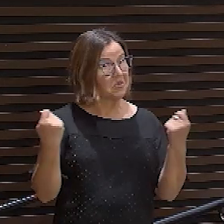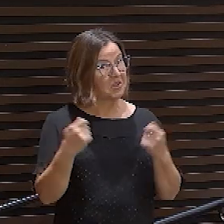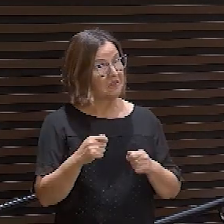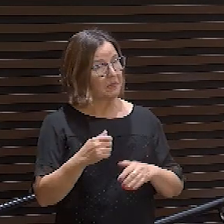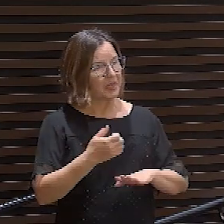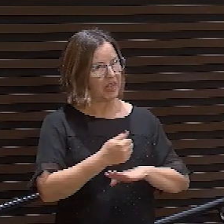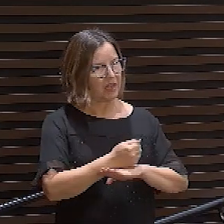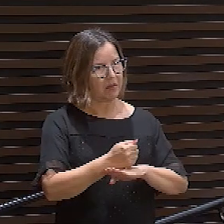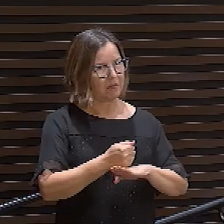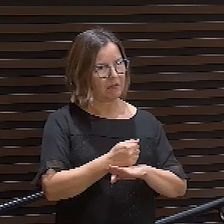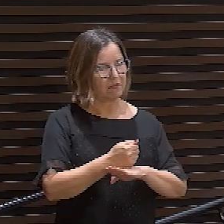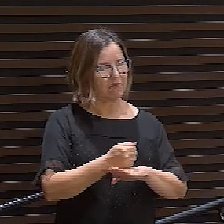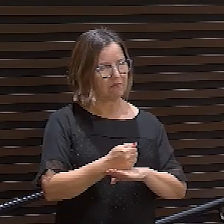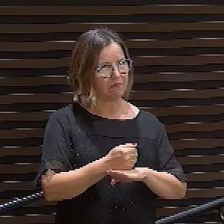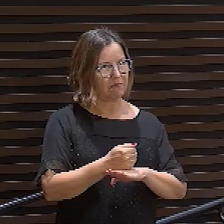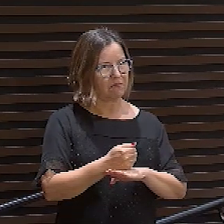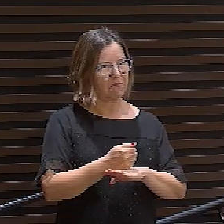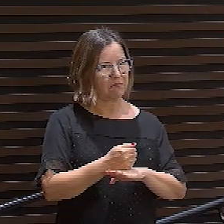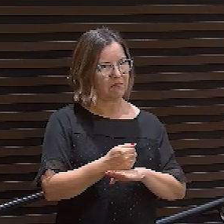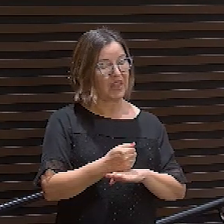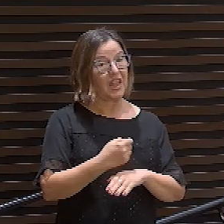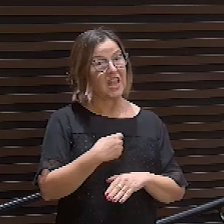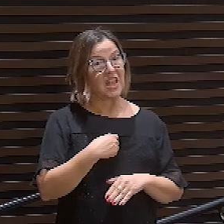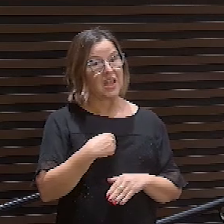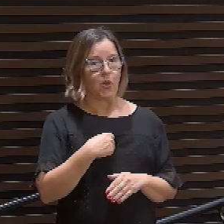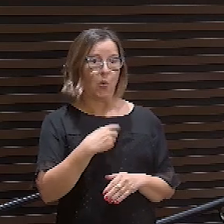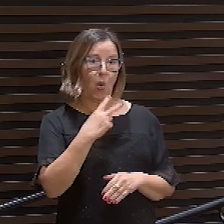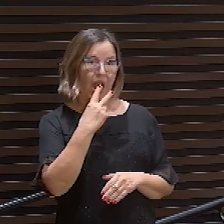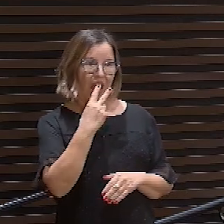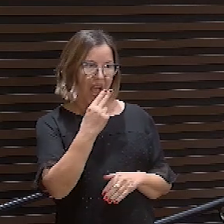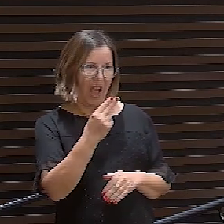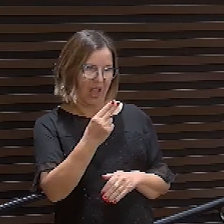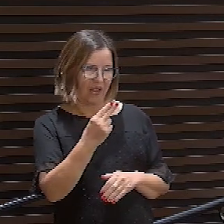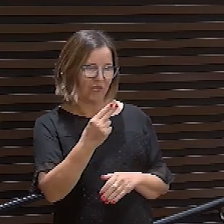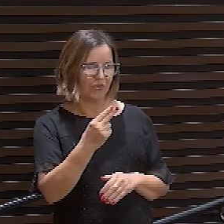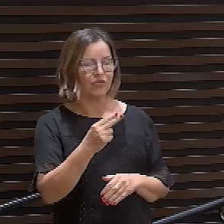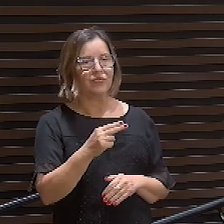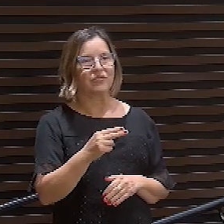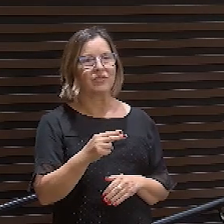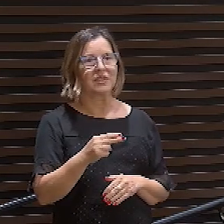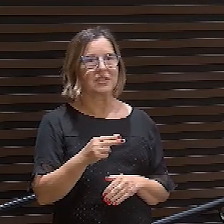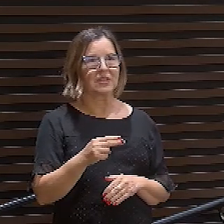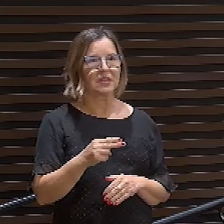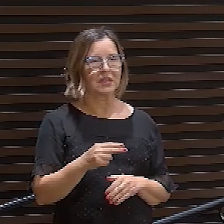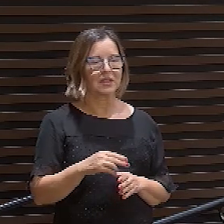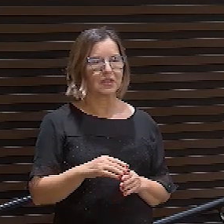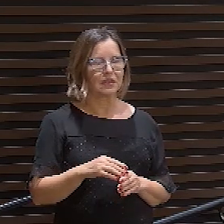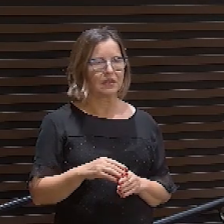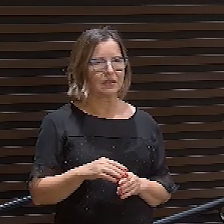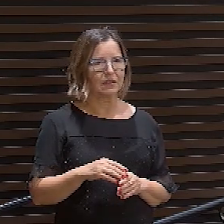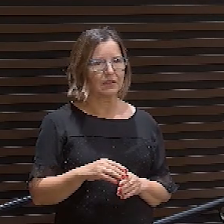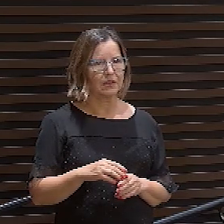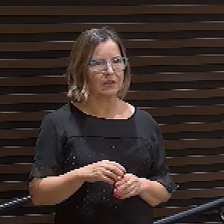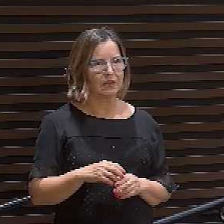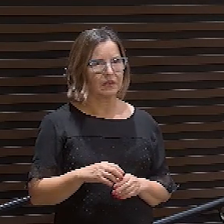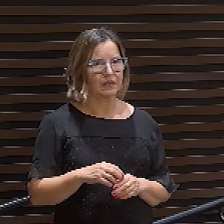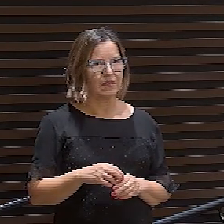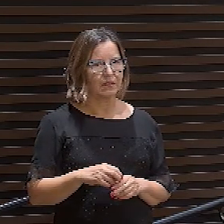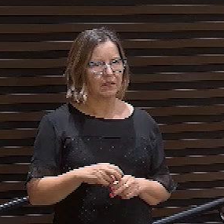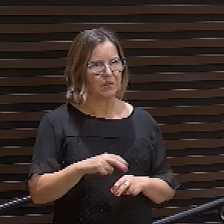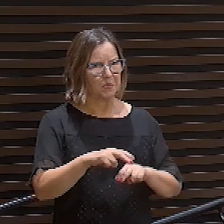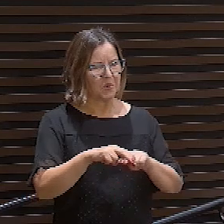Isaque teria, eu sou destes que admitem esta idade, só por causa da